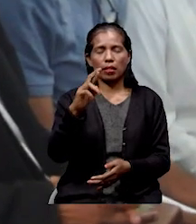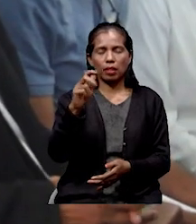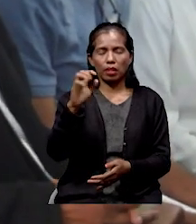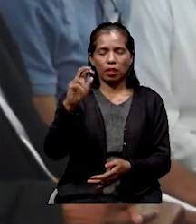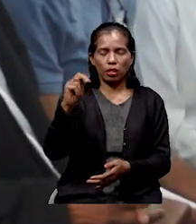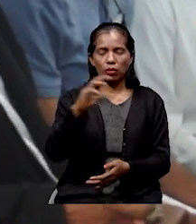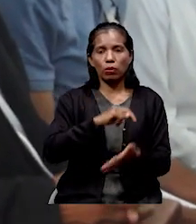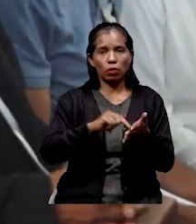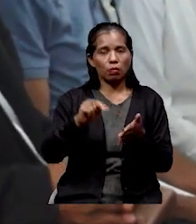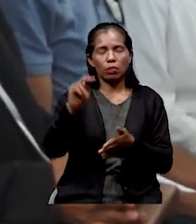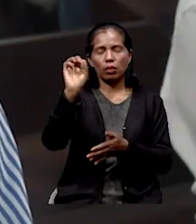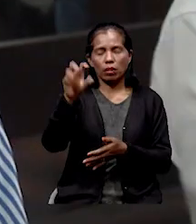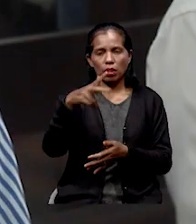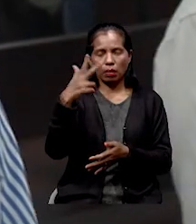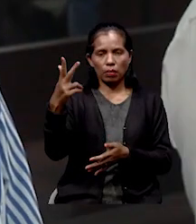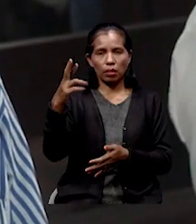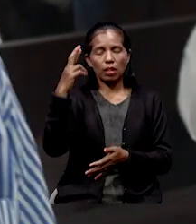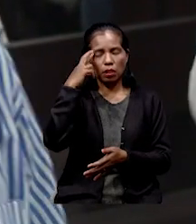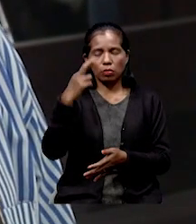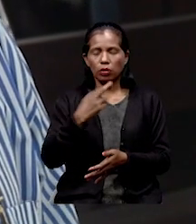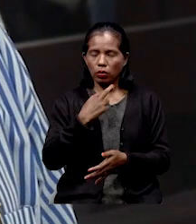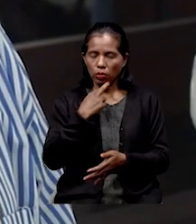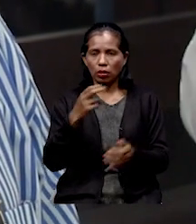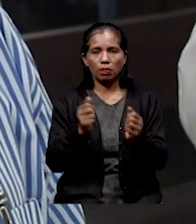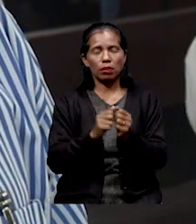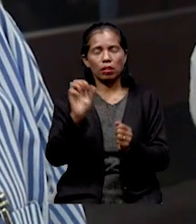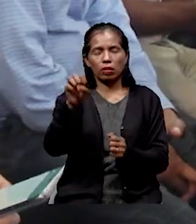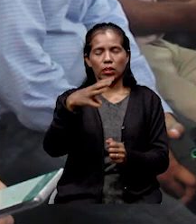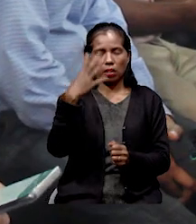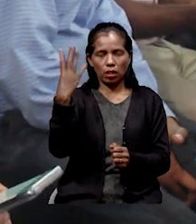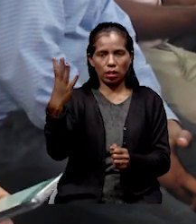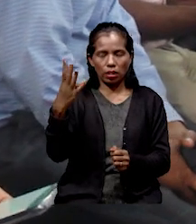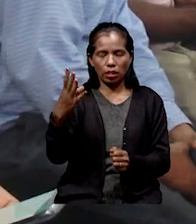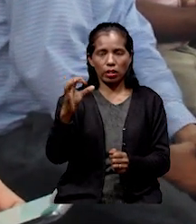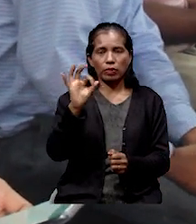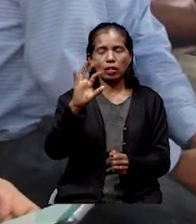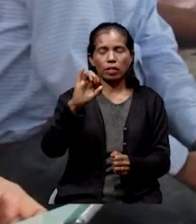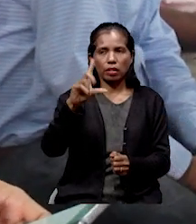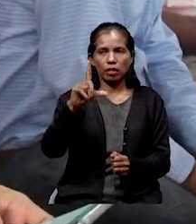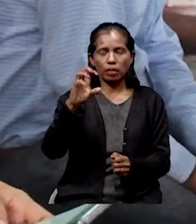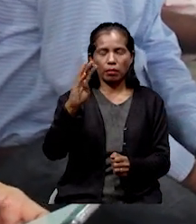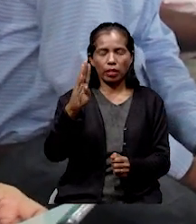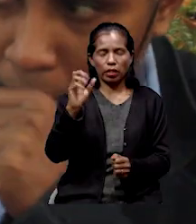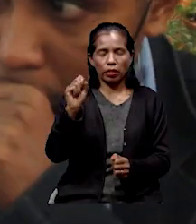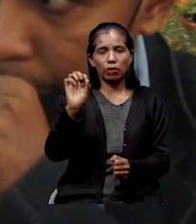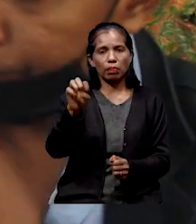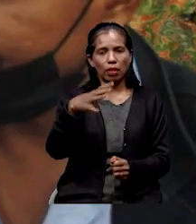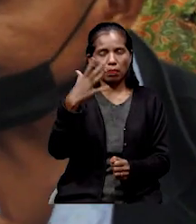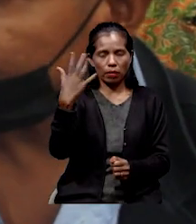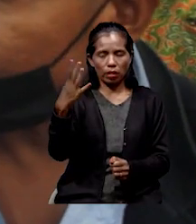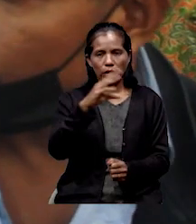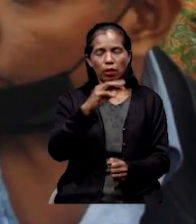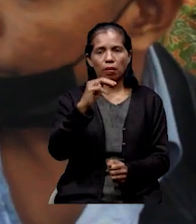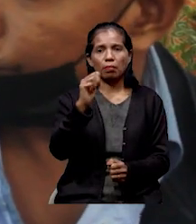Sanura Sintolu, Zer Ramujorta, ho numero sorteo Sanura Singhat, Felisberto Araújo Duarte Barros, ho numero sorteo Sanura Sinlima, No